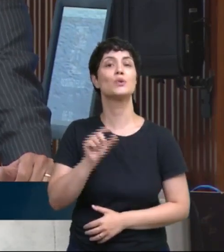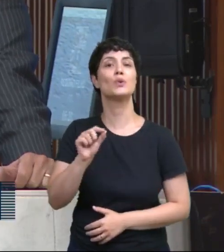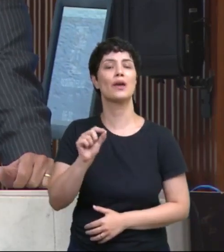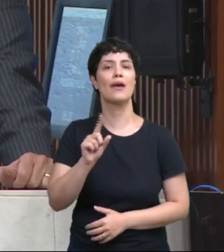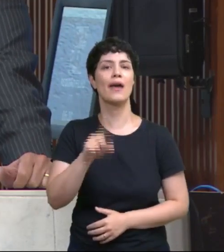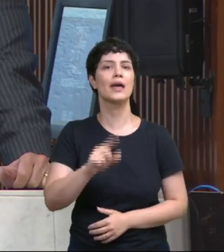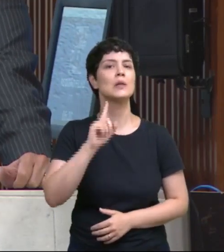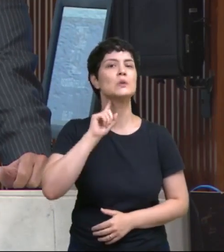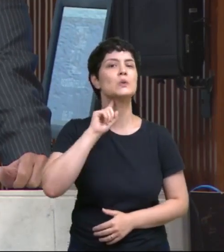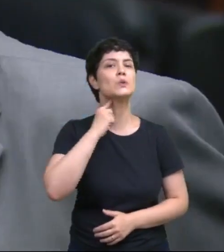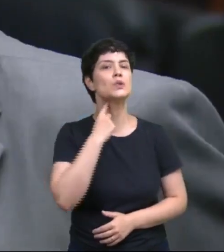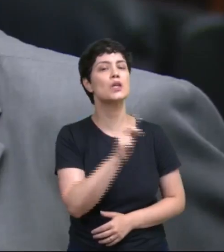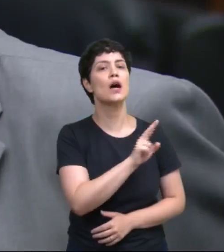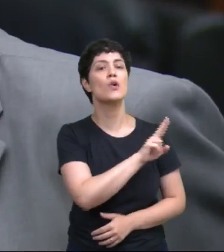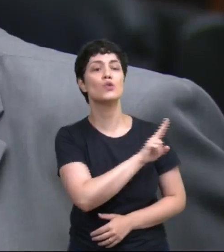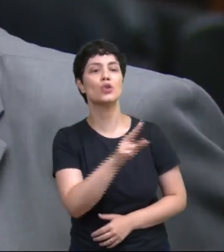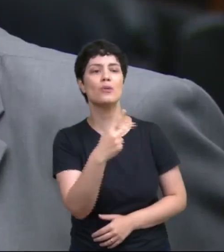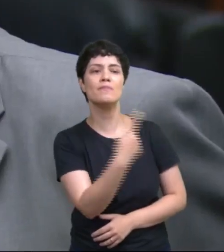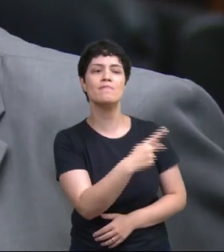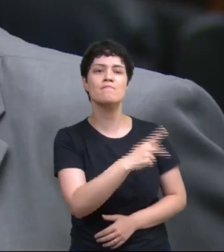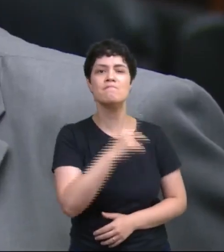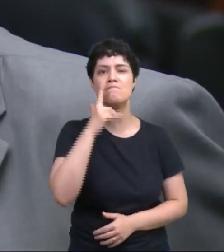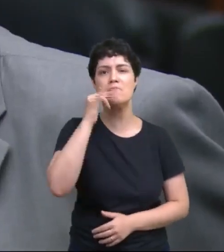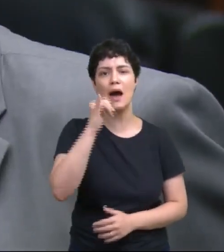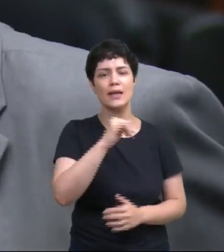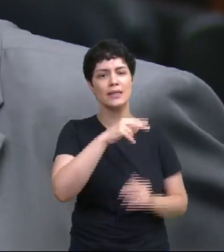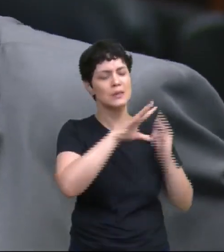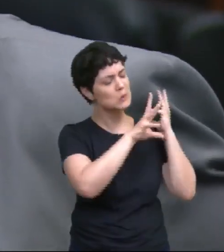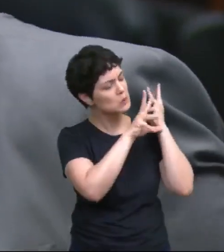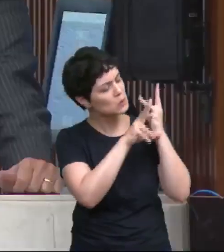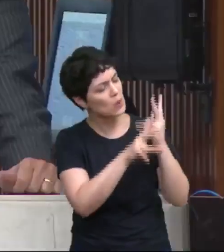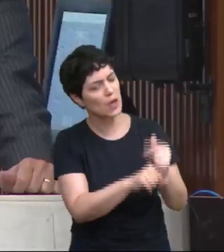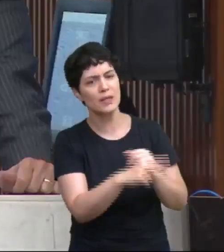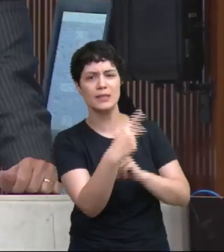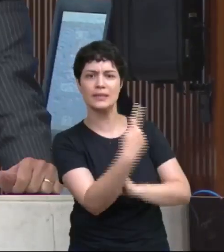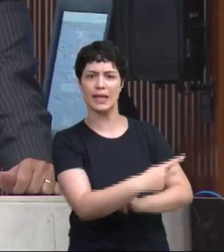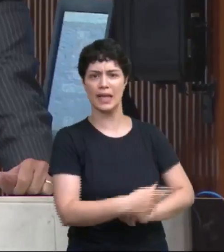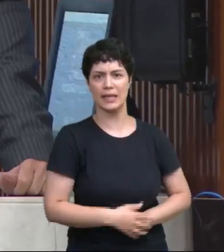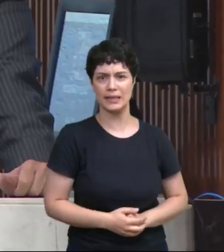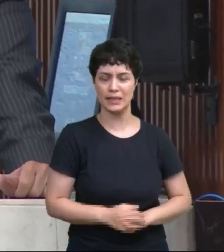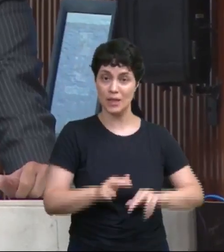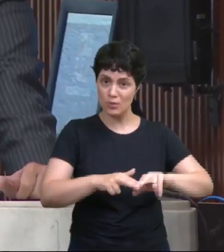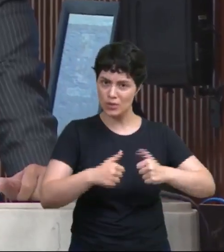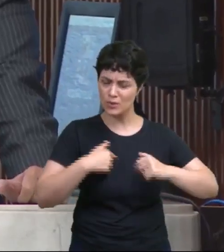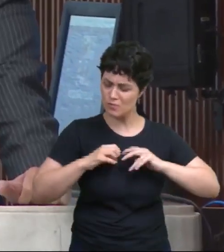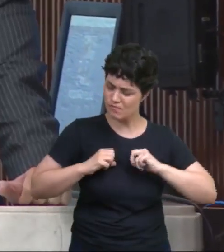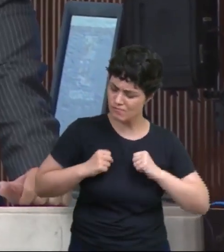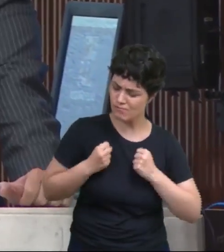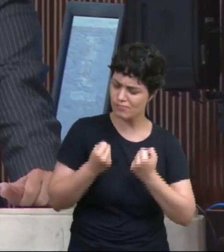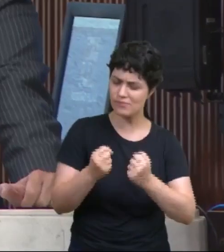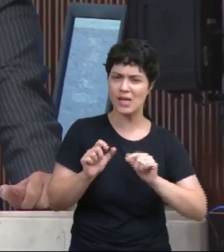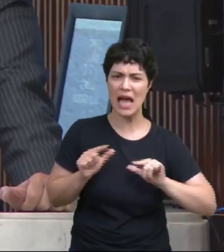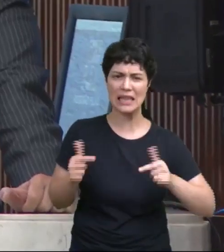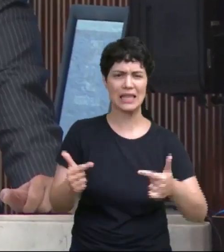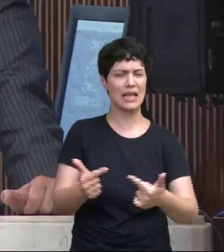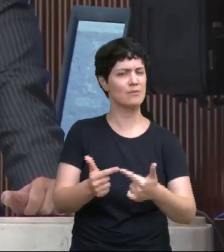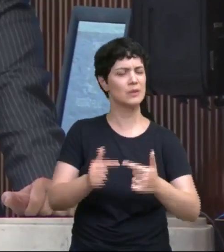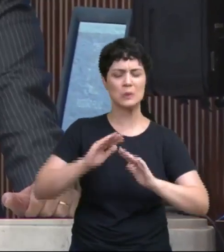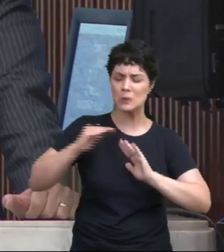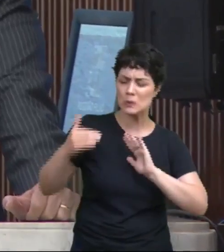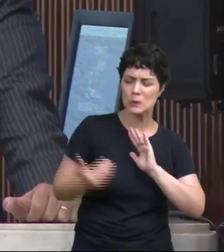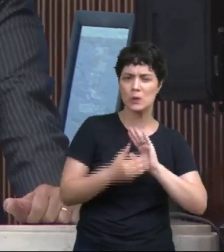pai. Por isso eu me dedico a essa assembleia aqui, com tudo que eu